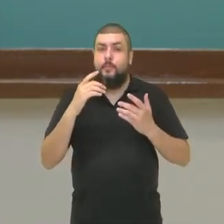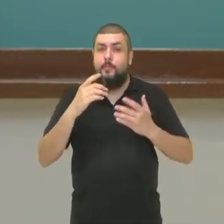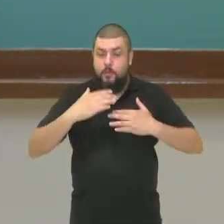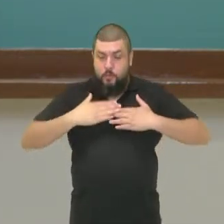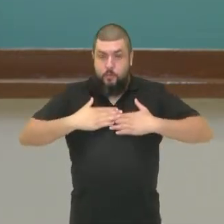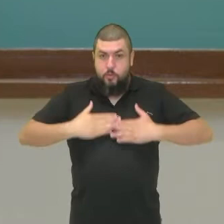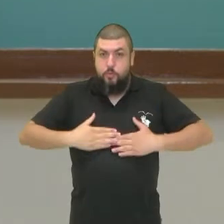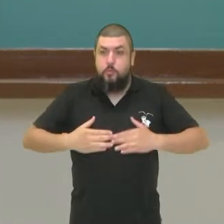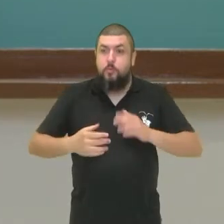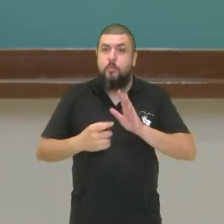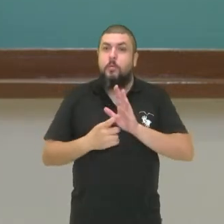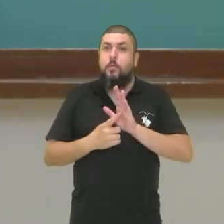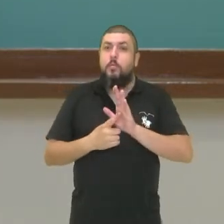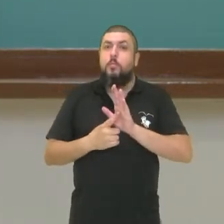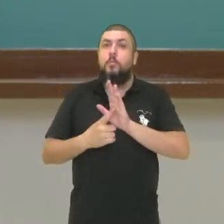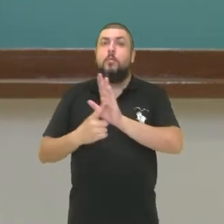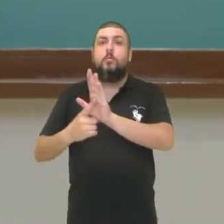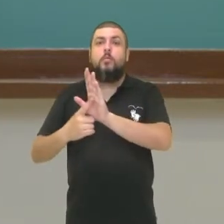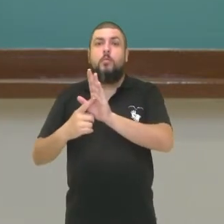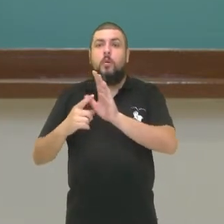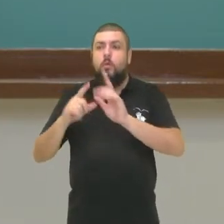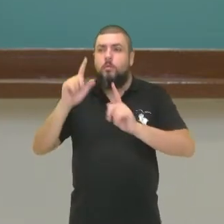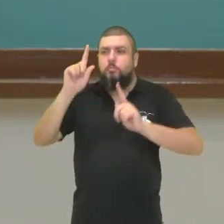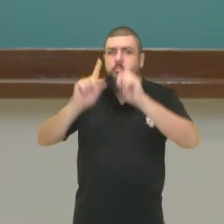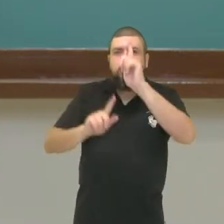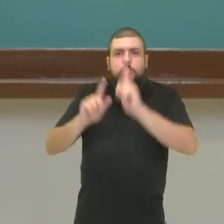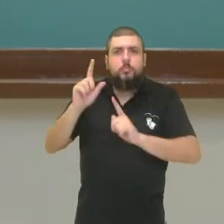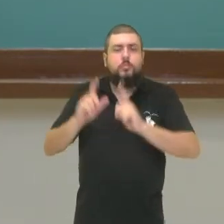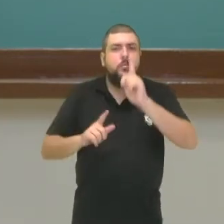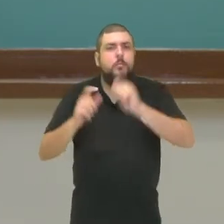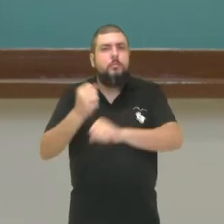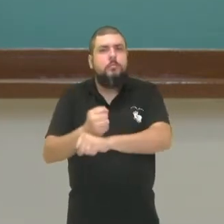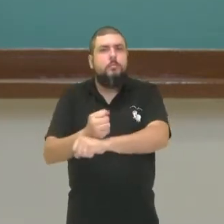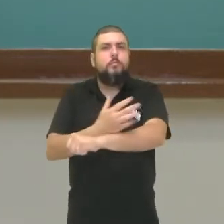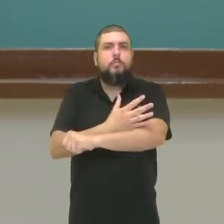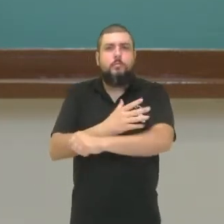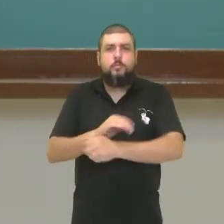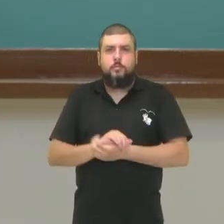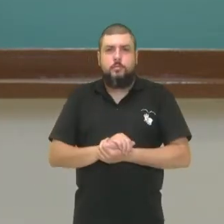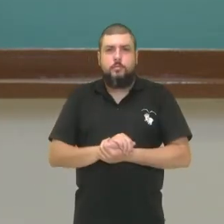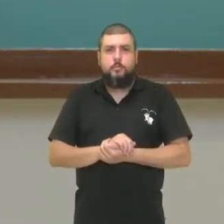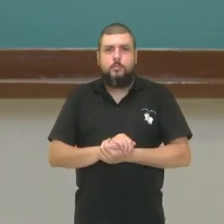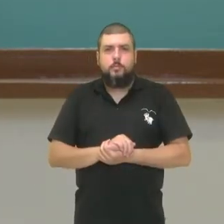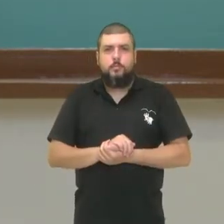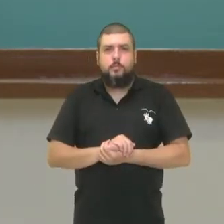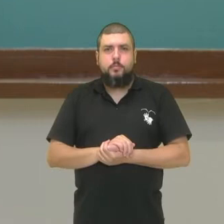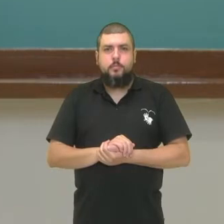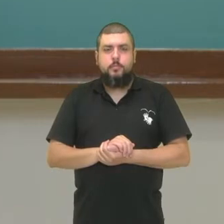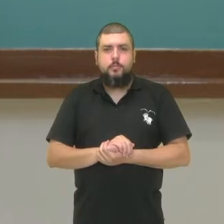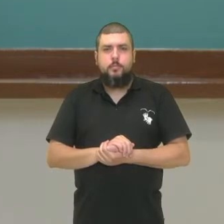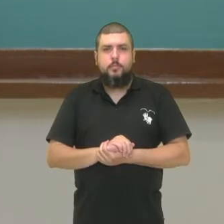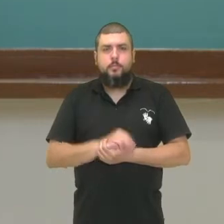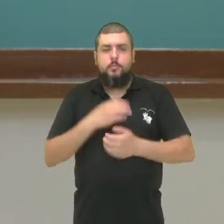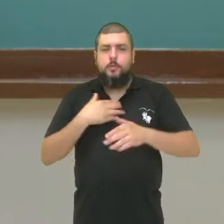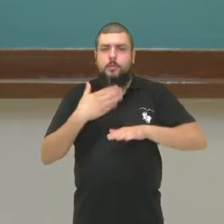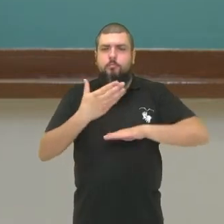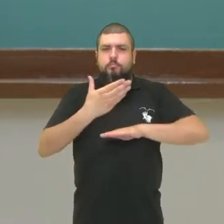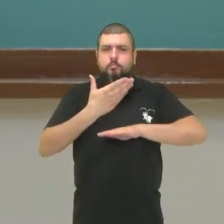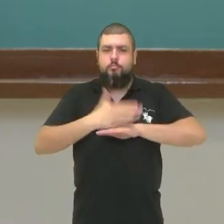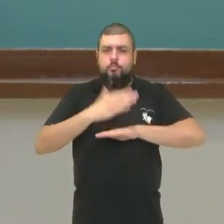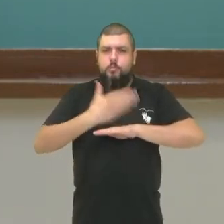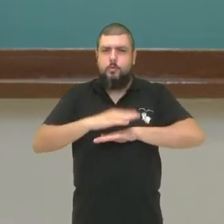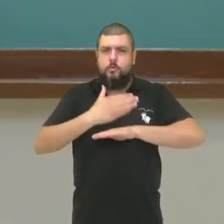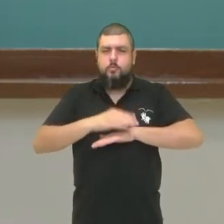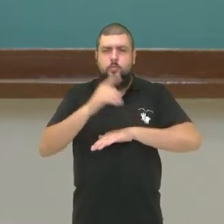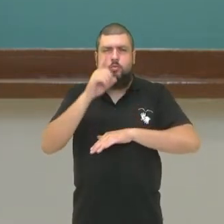nossas emoções através dos movimentos. A vivência dessas atividades possibilita a